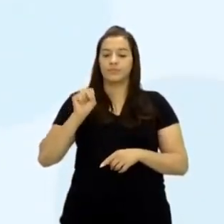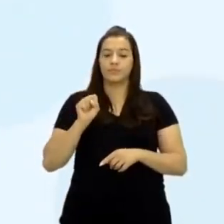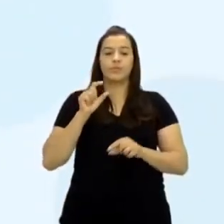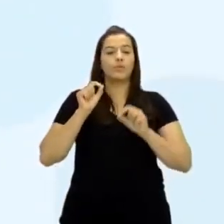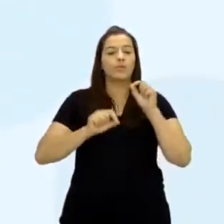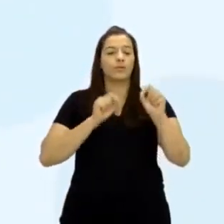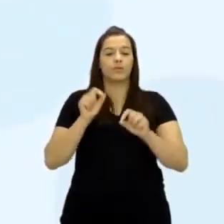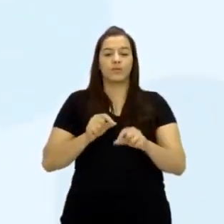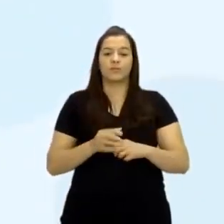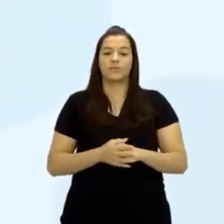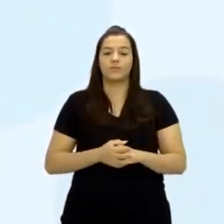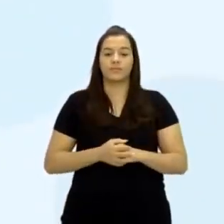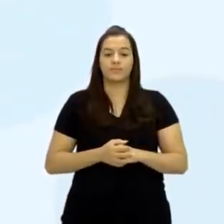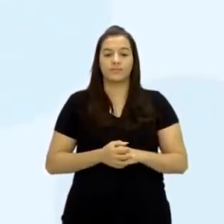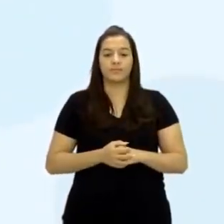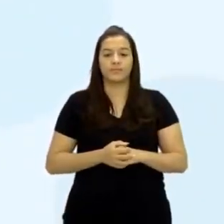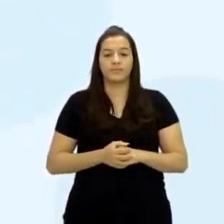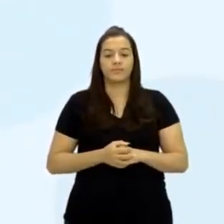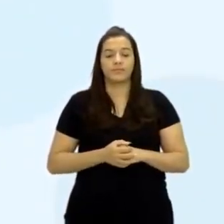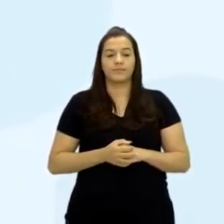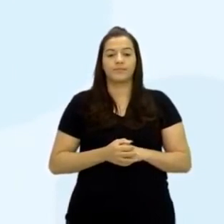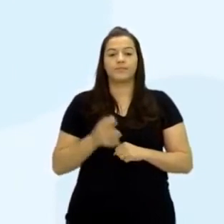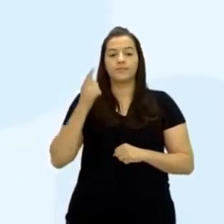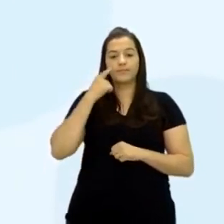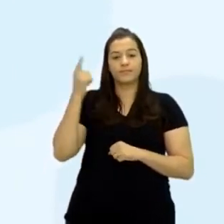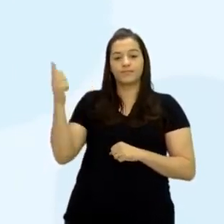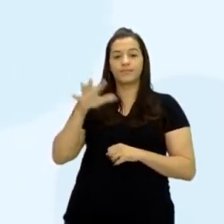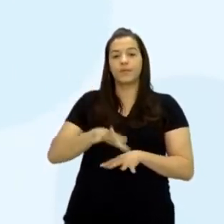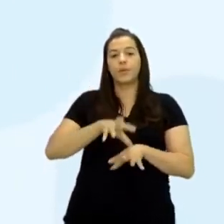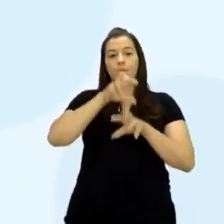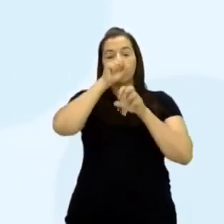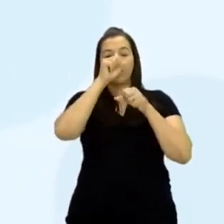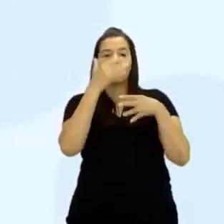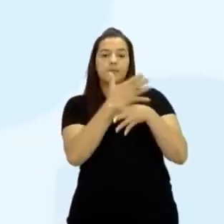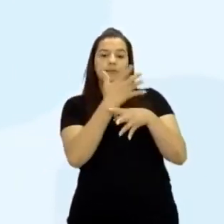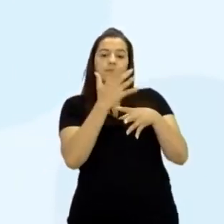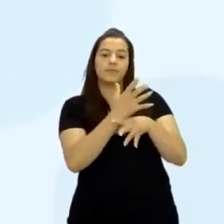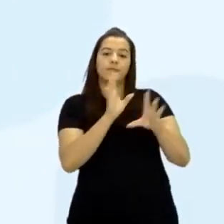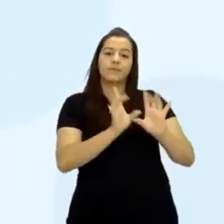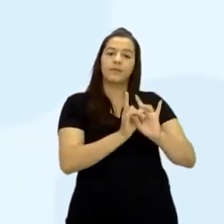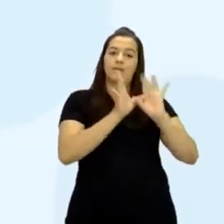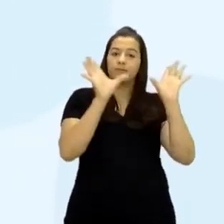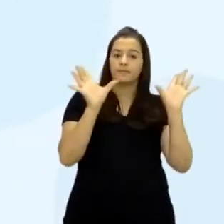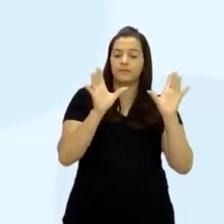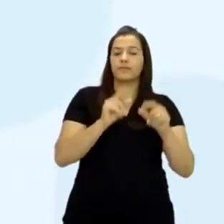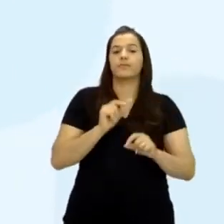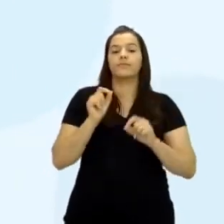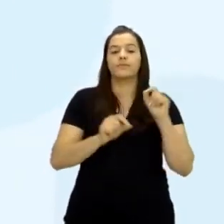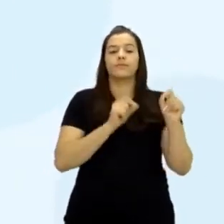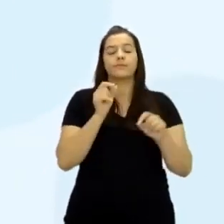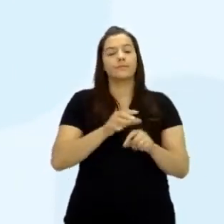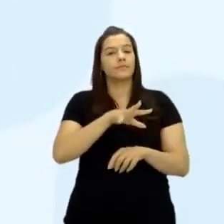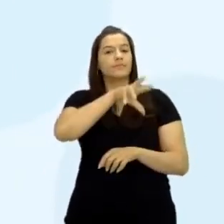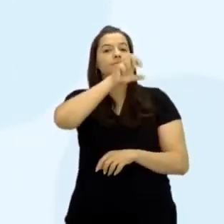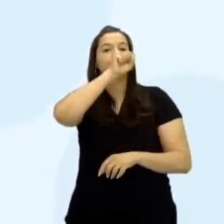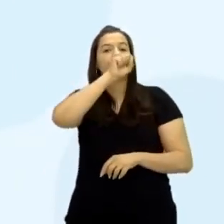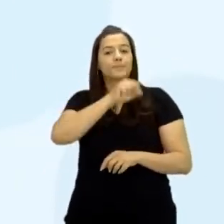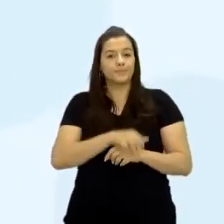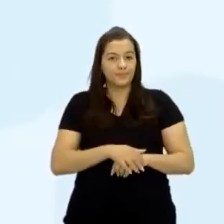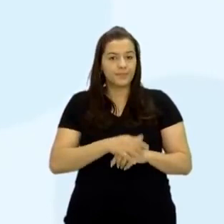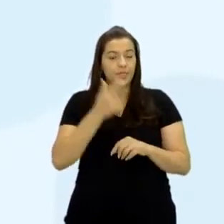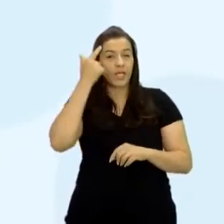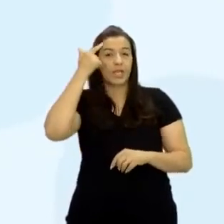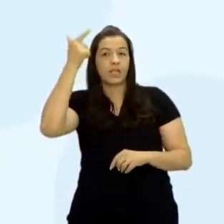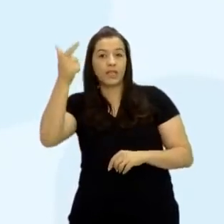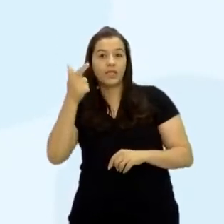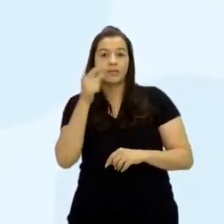os burgos? Olha essa frase. O ar da cidade liberta. O ar da cidade liberta. Lembra